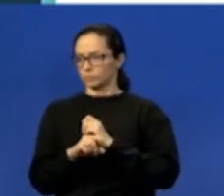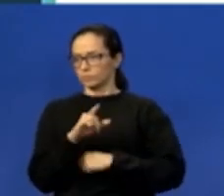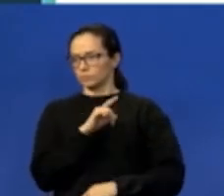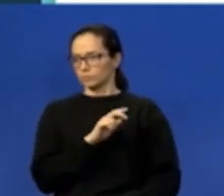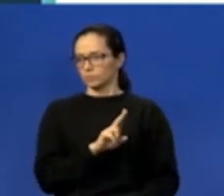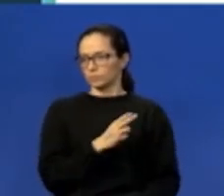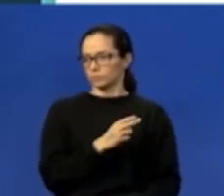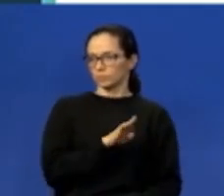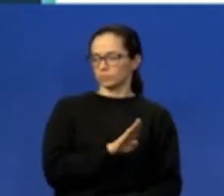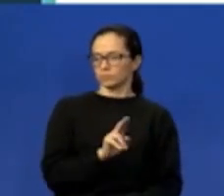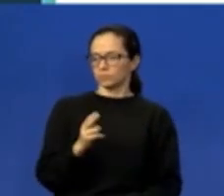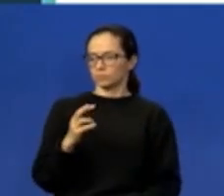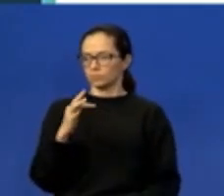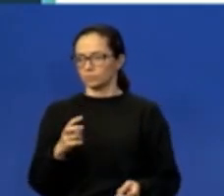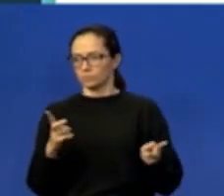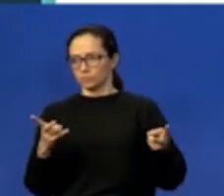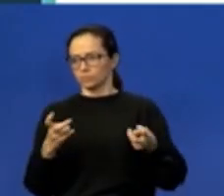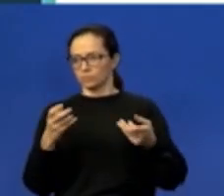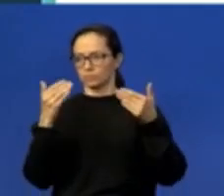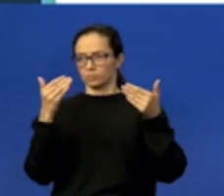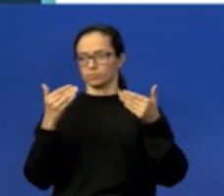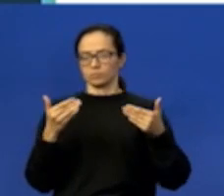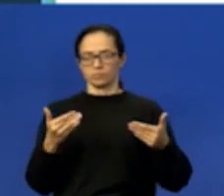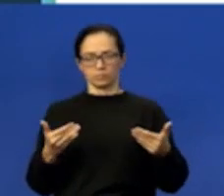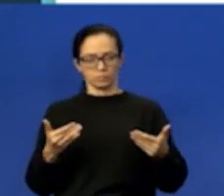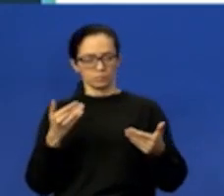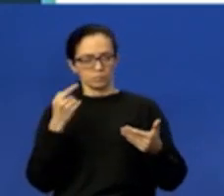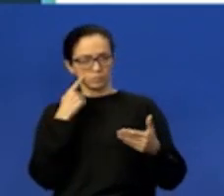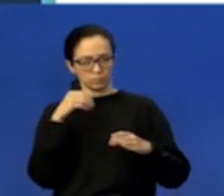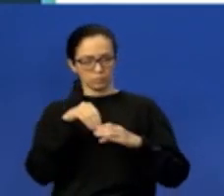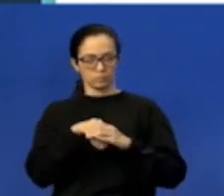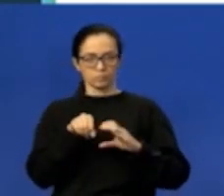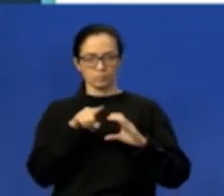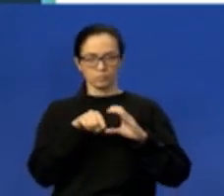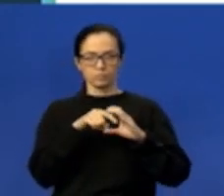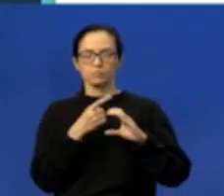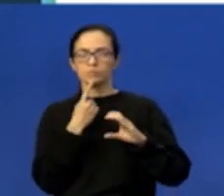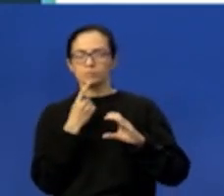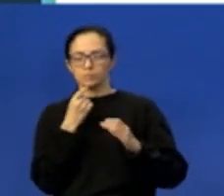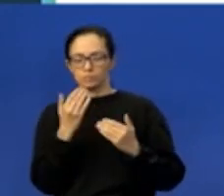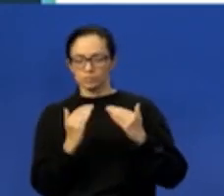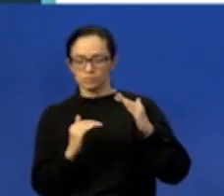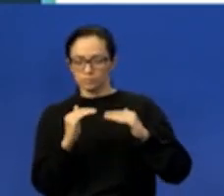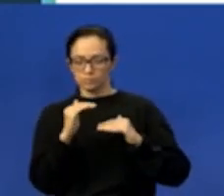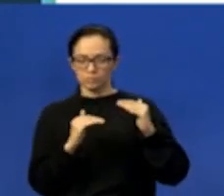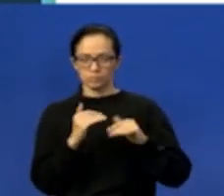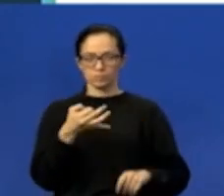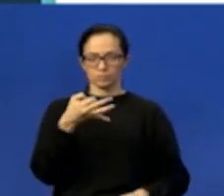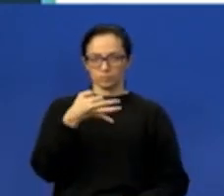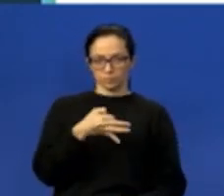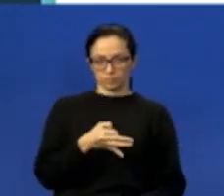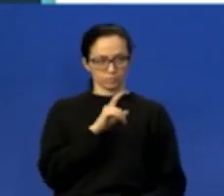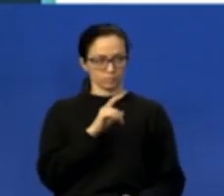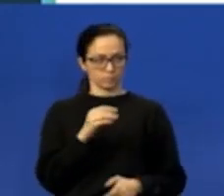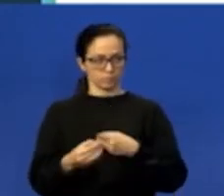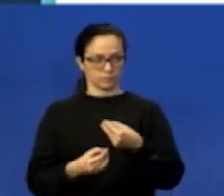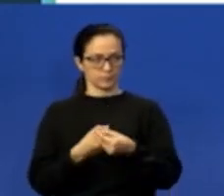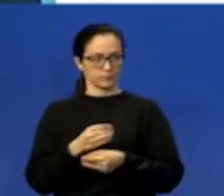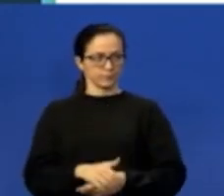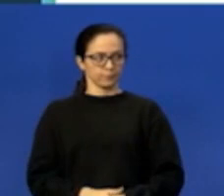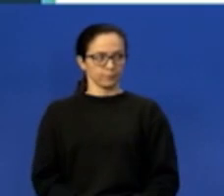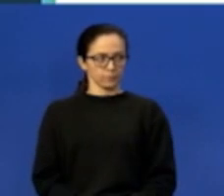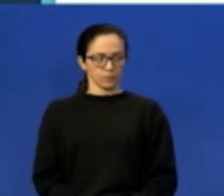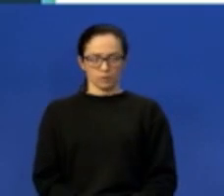e suas respectivas características morfológicas, que diz respeito à forma com que essas células elas apresentam.